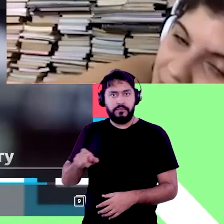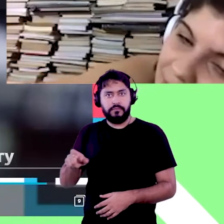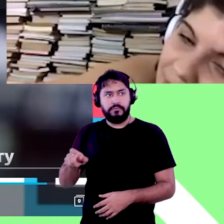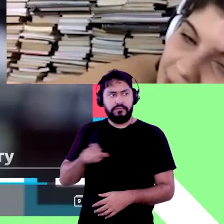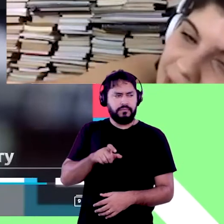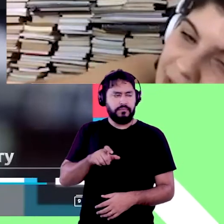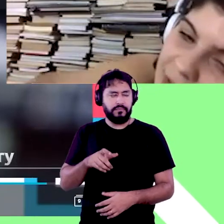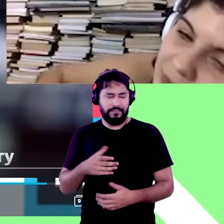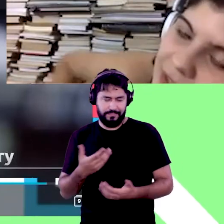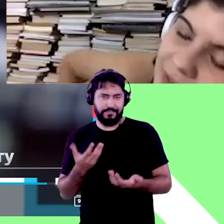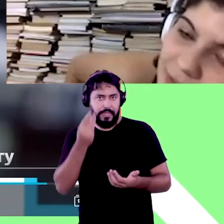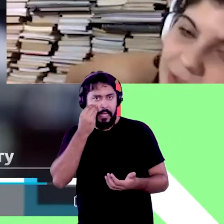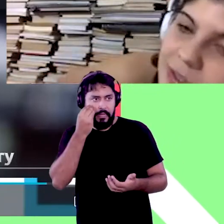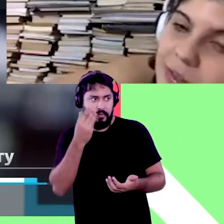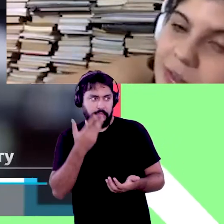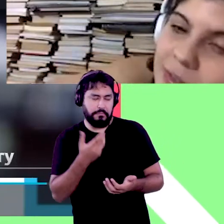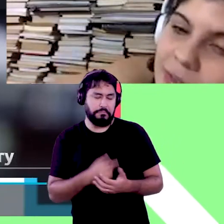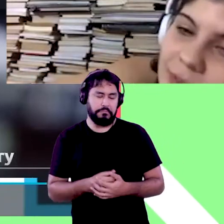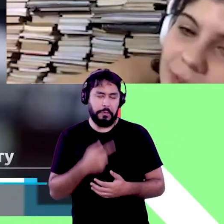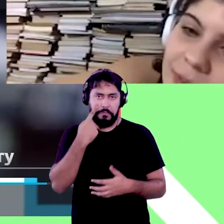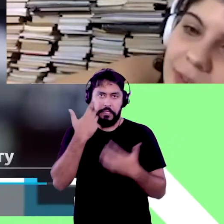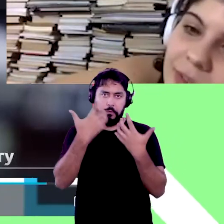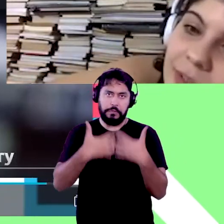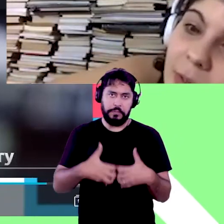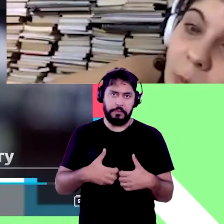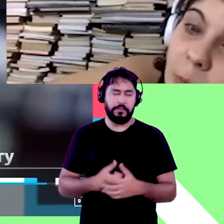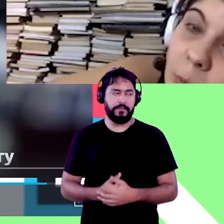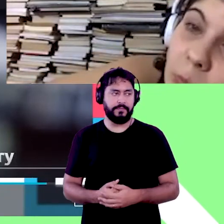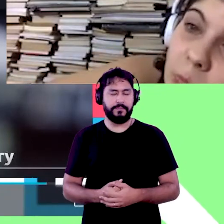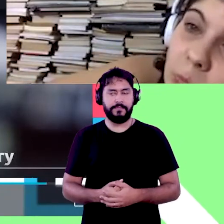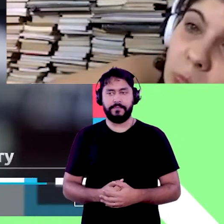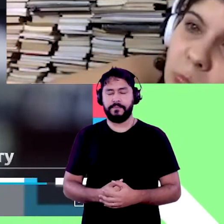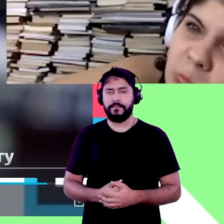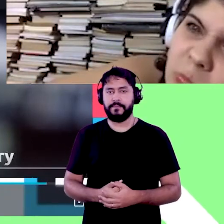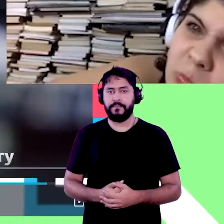chama? Isso, vê se funciona.